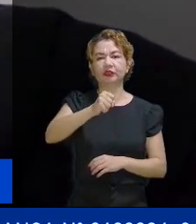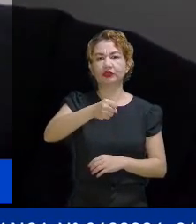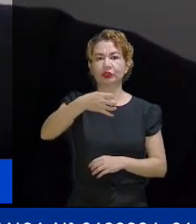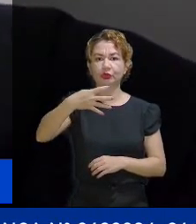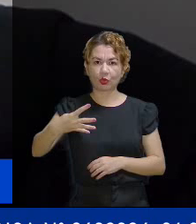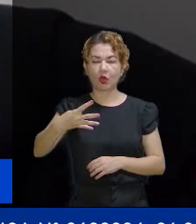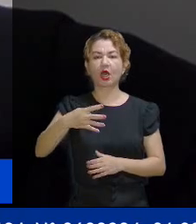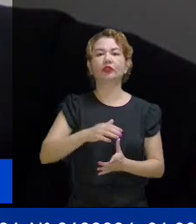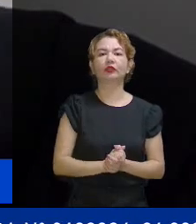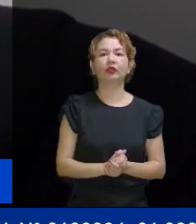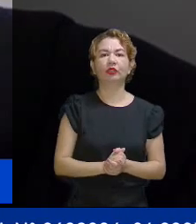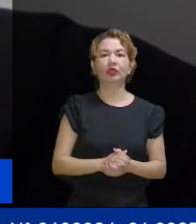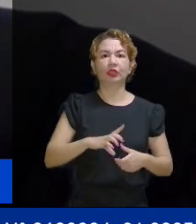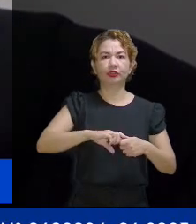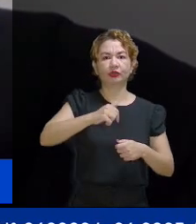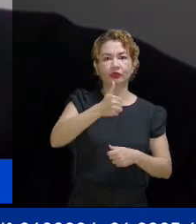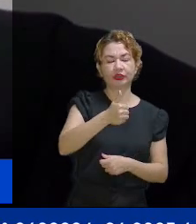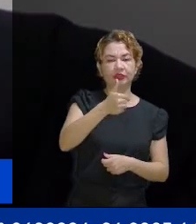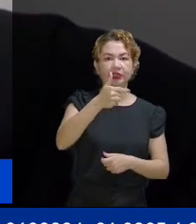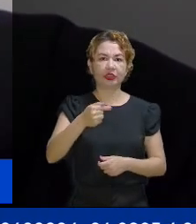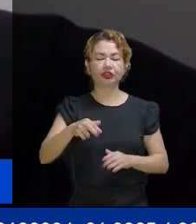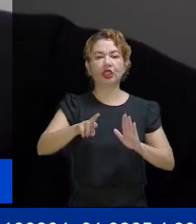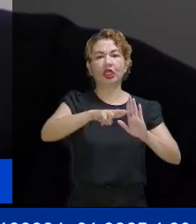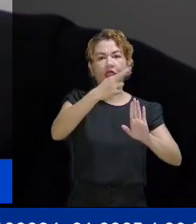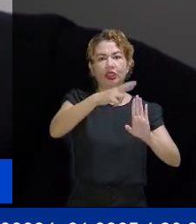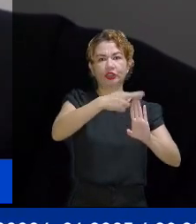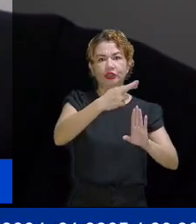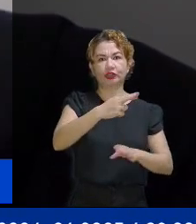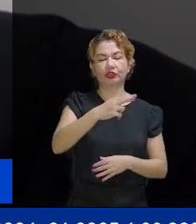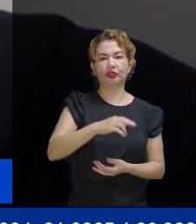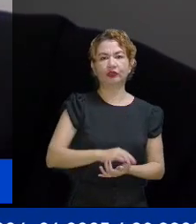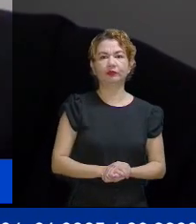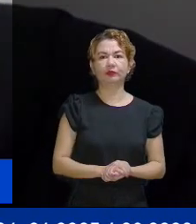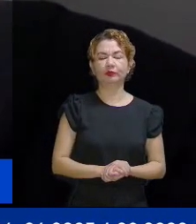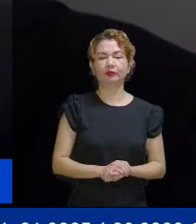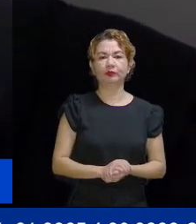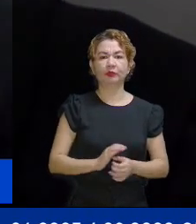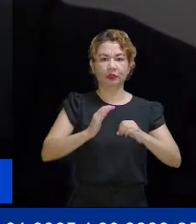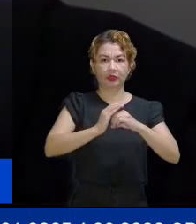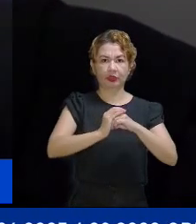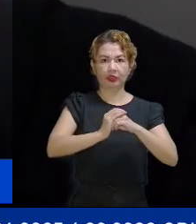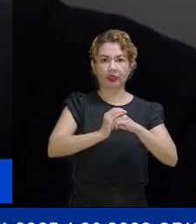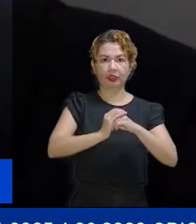9.784, acumulado com o artigo 17 da Resolução do TRA-Amapá